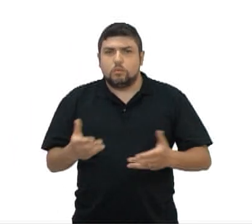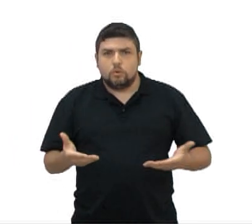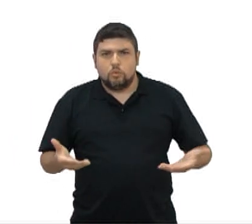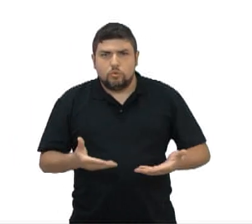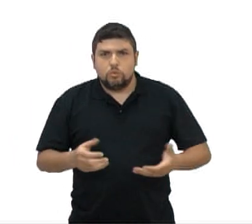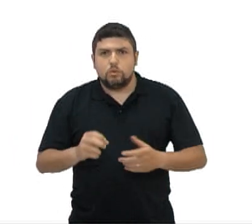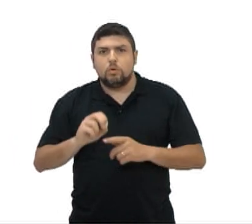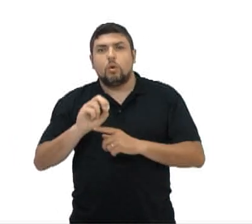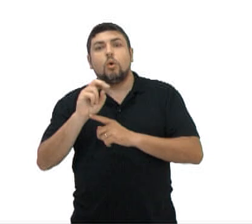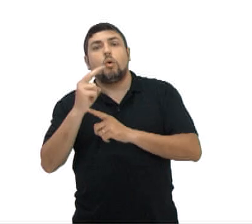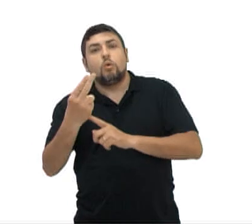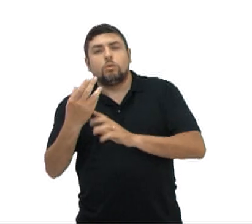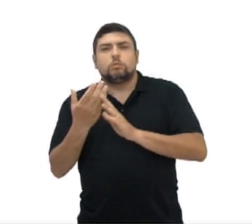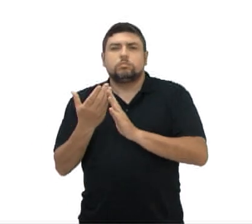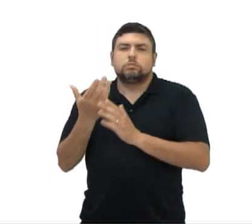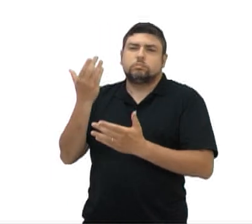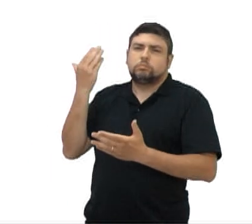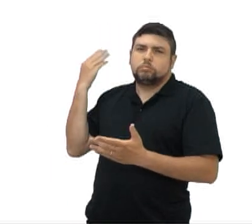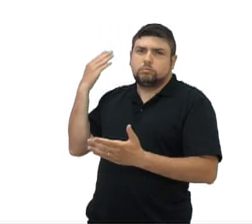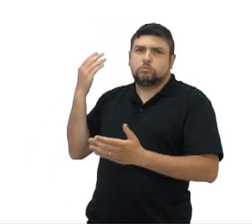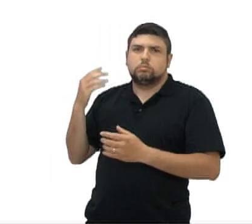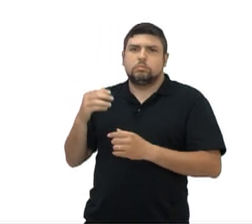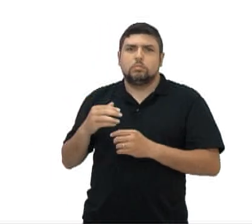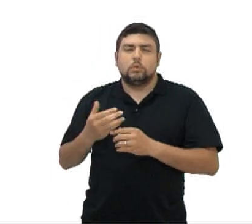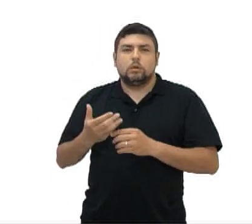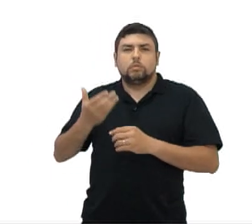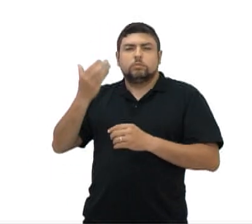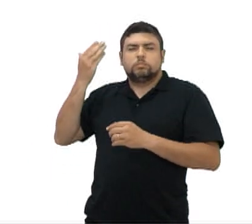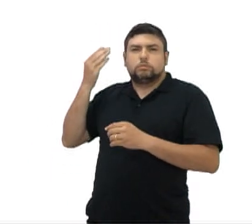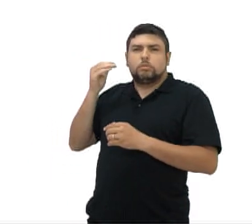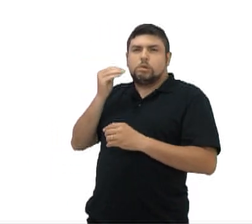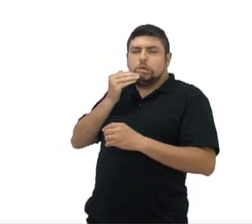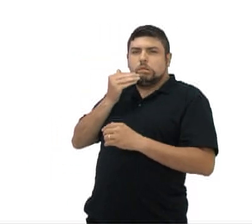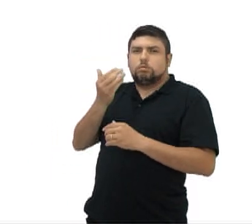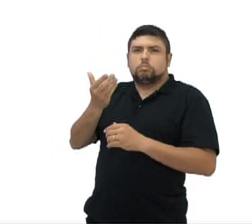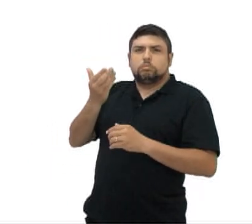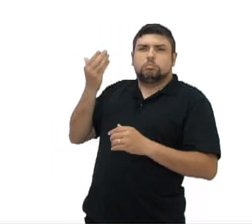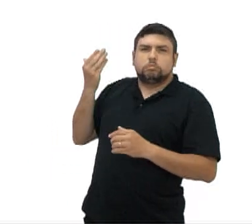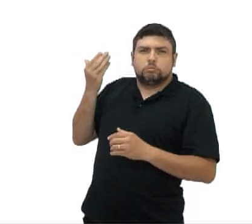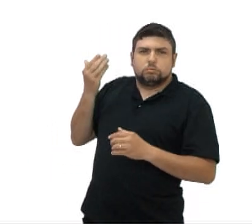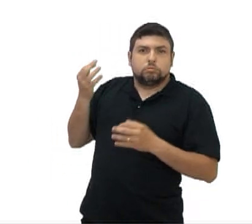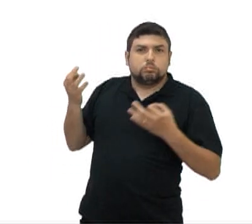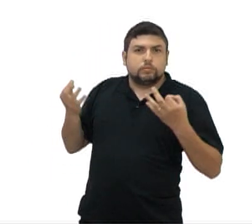no passado. Pode ser o pretérito perfeito, o imperfeito, que se refere ao passado.